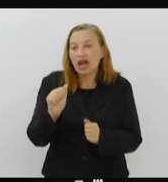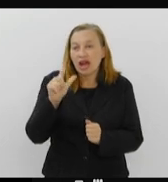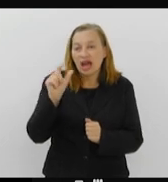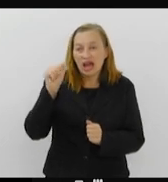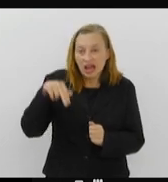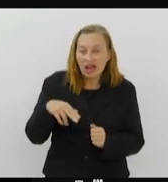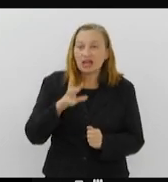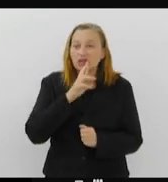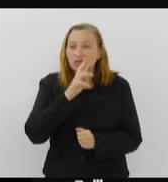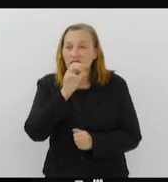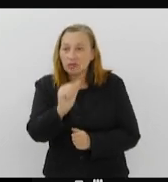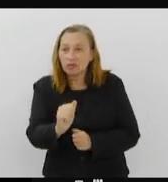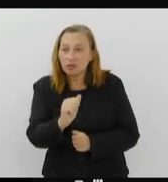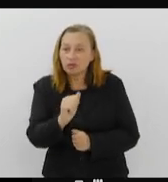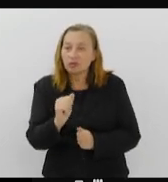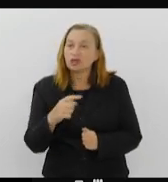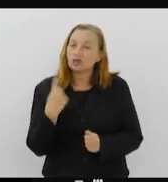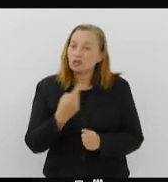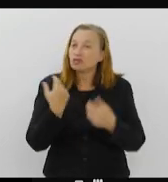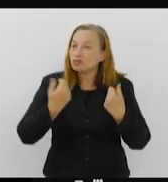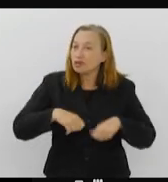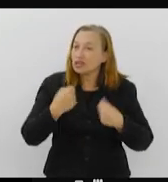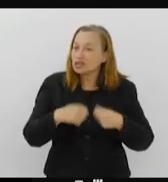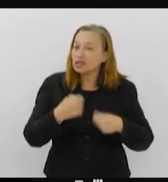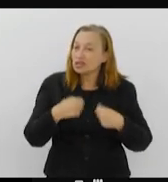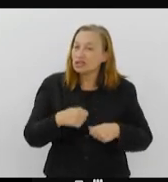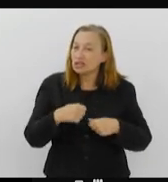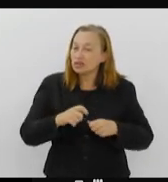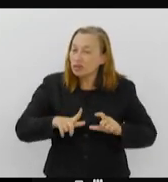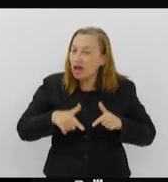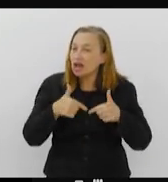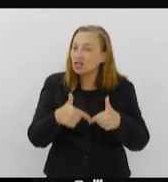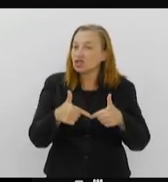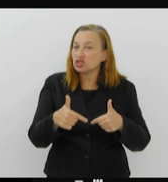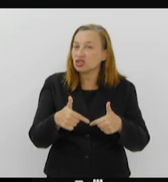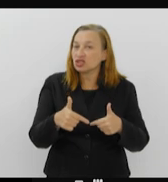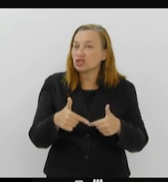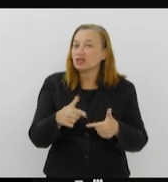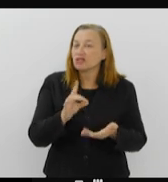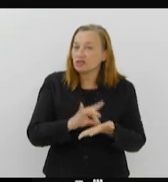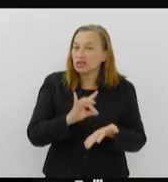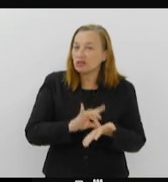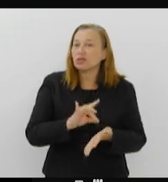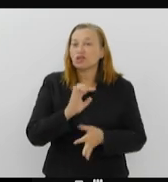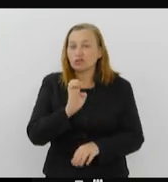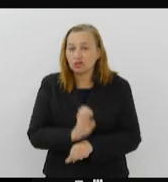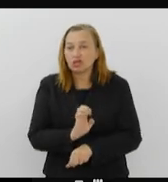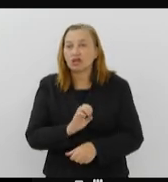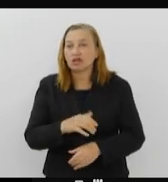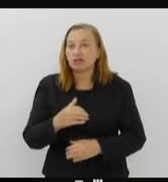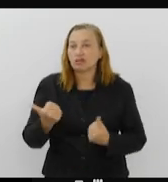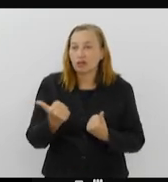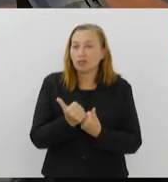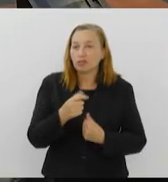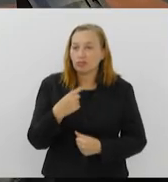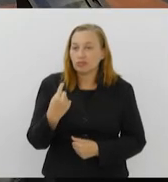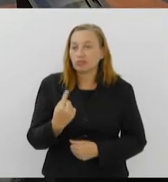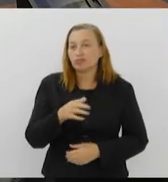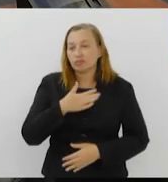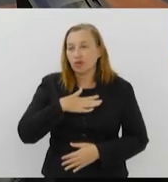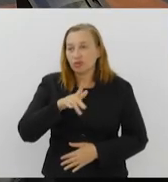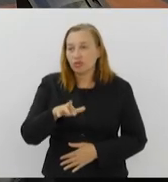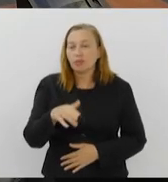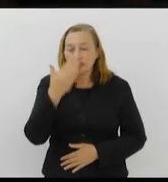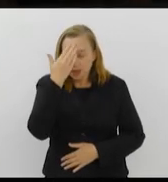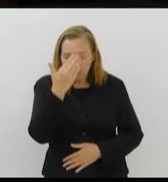lado do Rodrigo Amorim, pois nós precisamos botar moral realmente no nosso Estado. Conte comigo, irmão. Obrigado